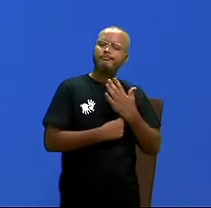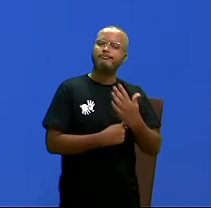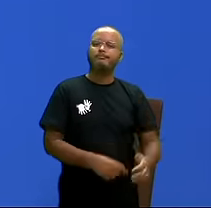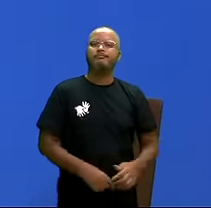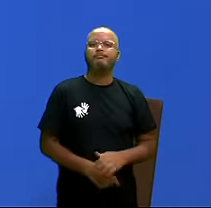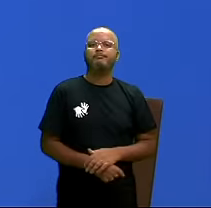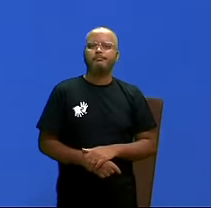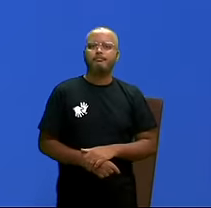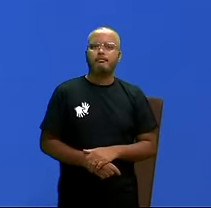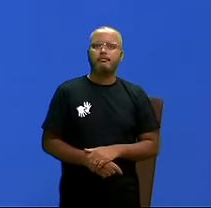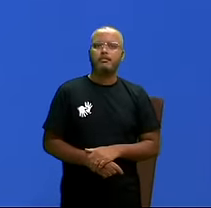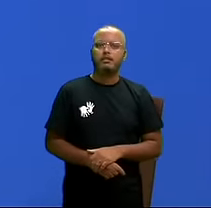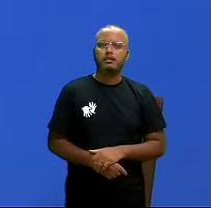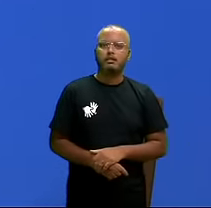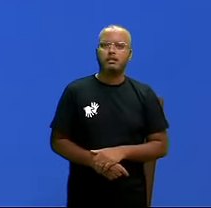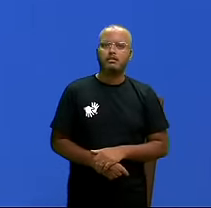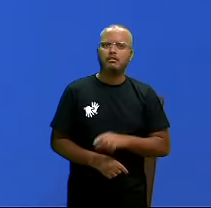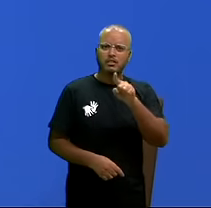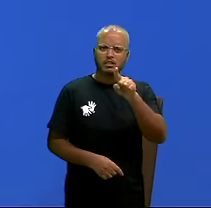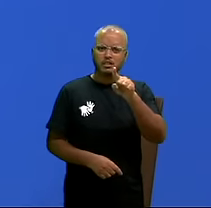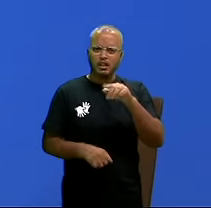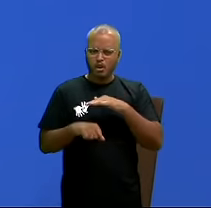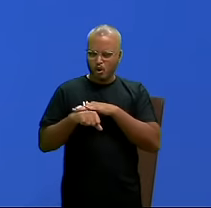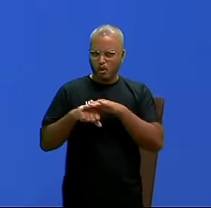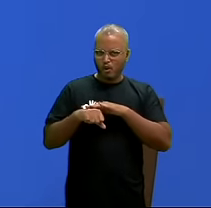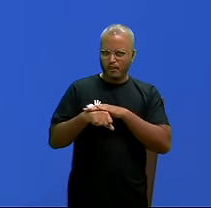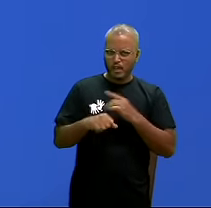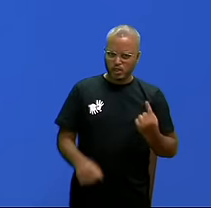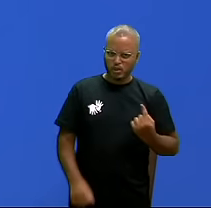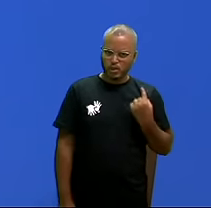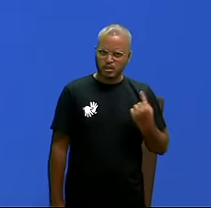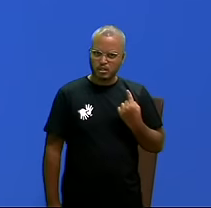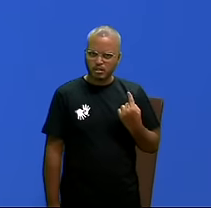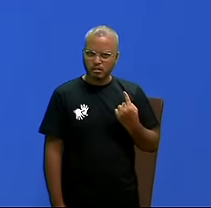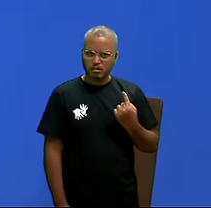Tem mais alguém aqui que conversa sozinho? Deixa eu ver. Eu